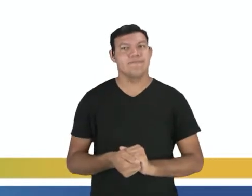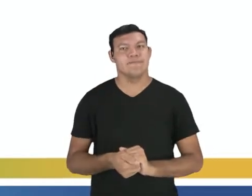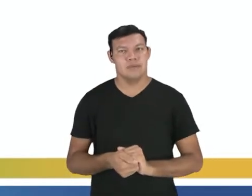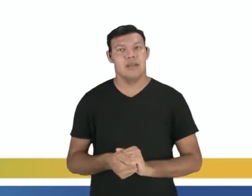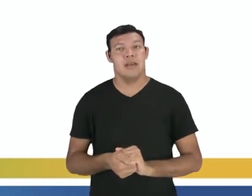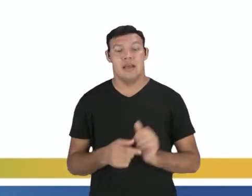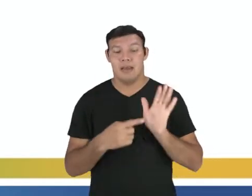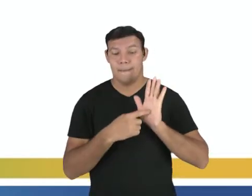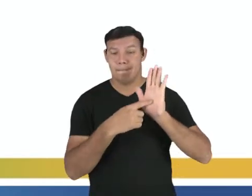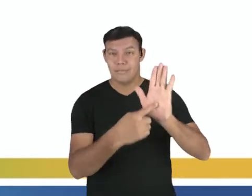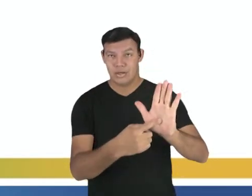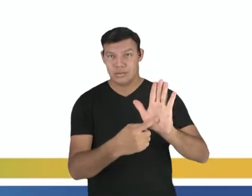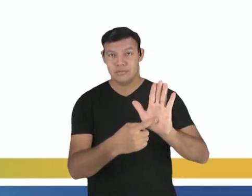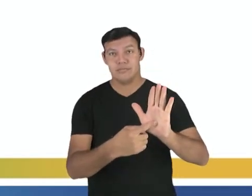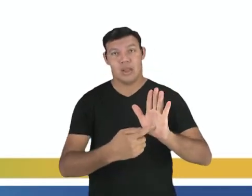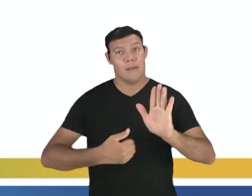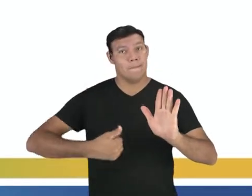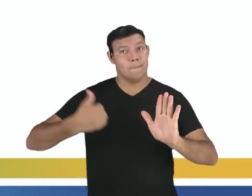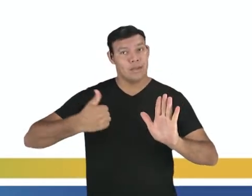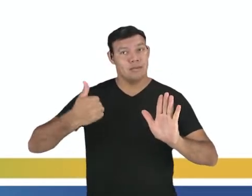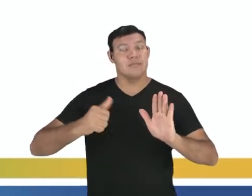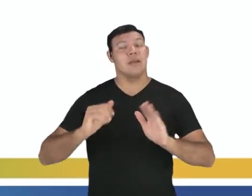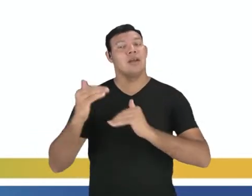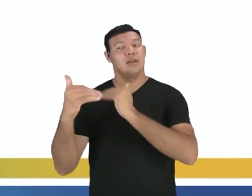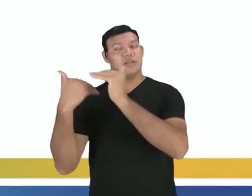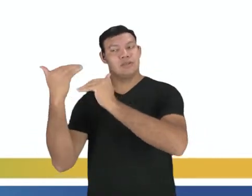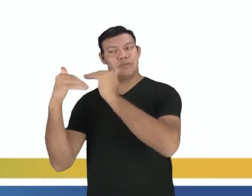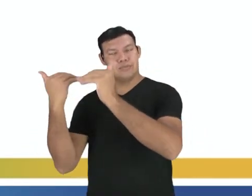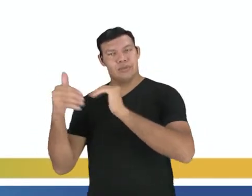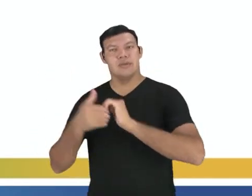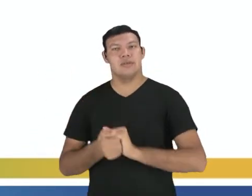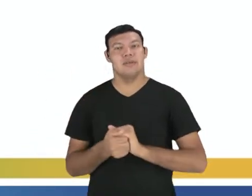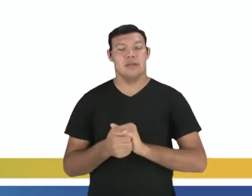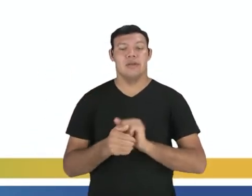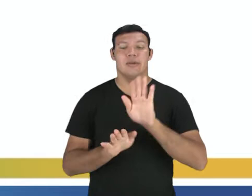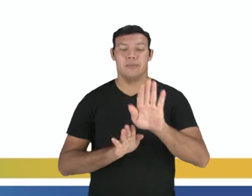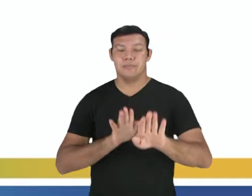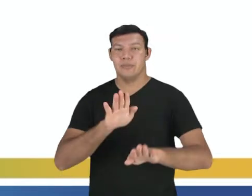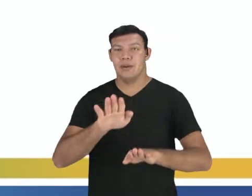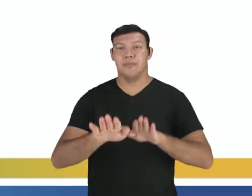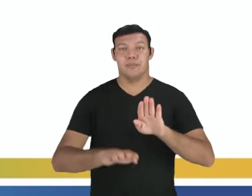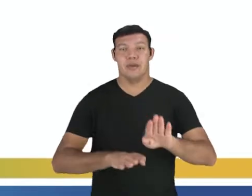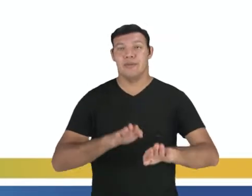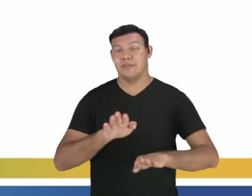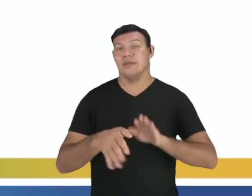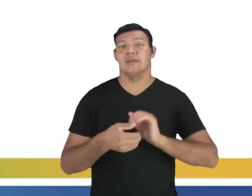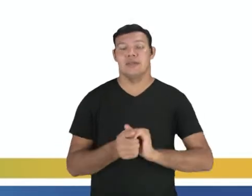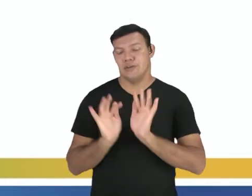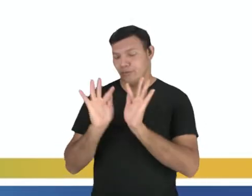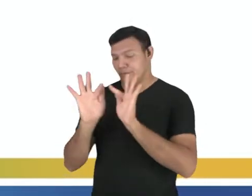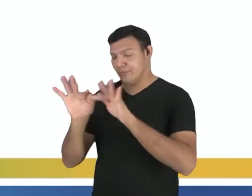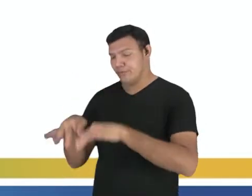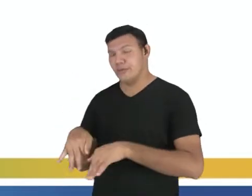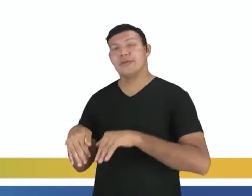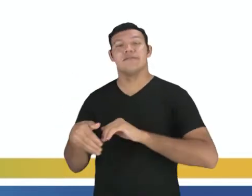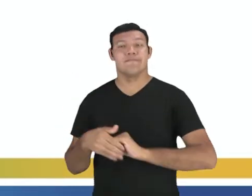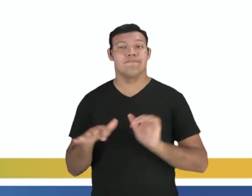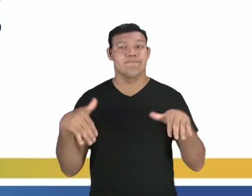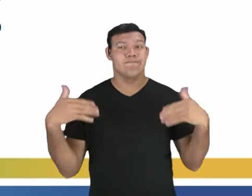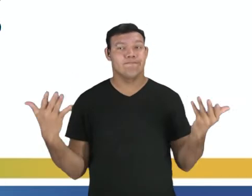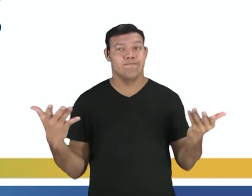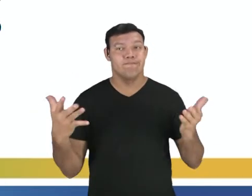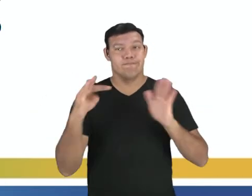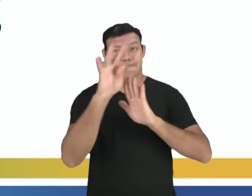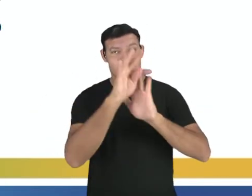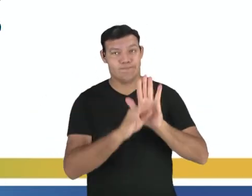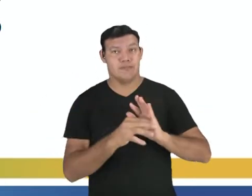primeiro passo, desenvolvimento vai construir um caminho para os seus argumentos e o seu final é a sua